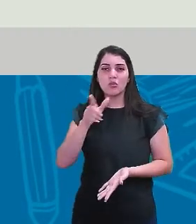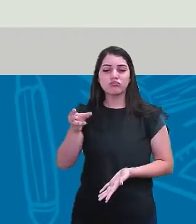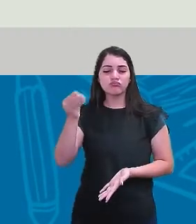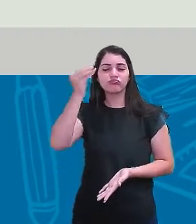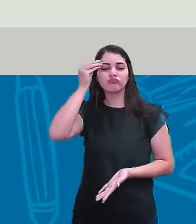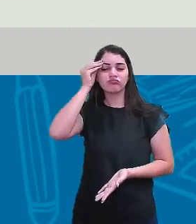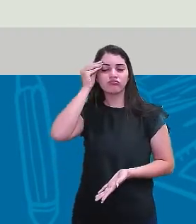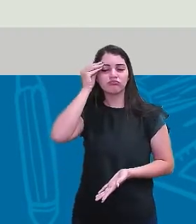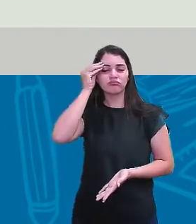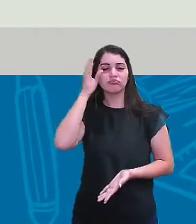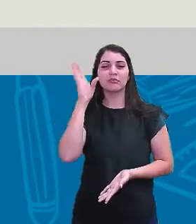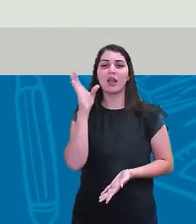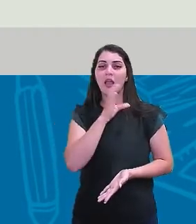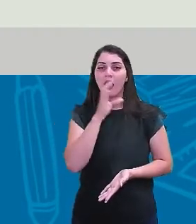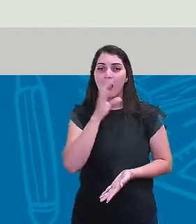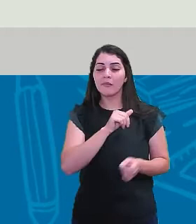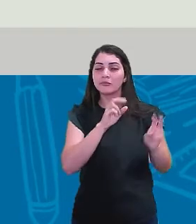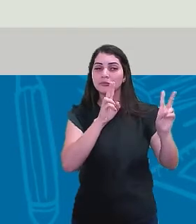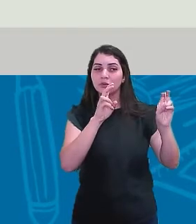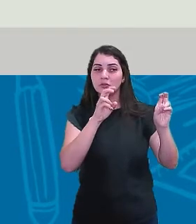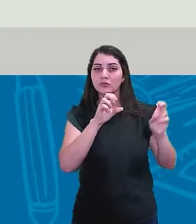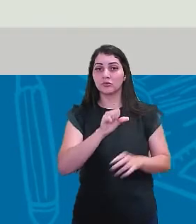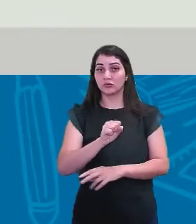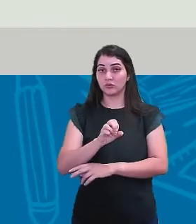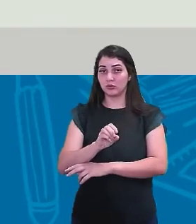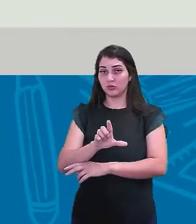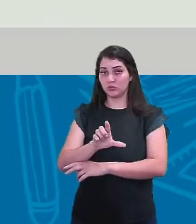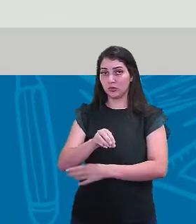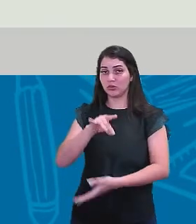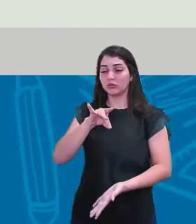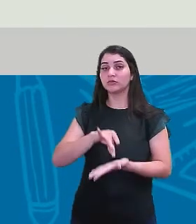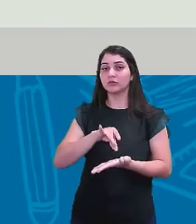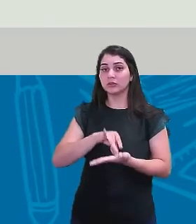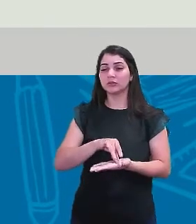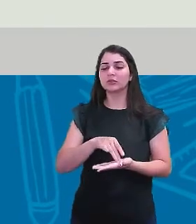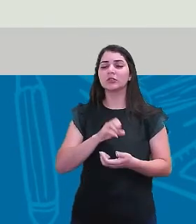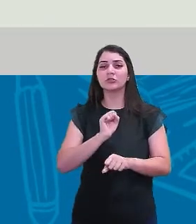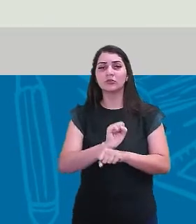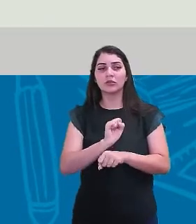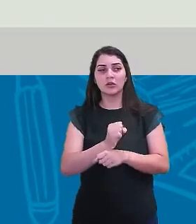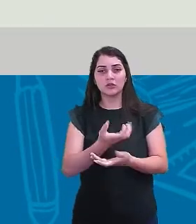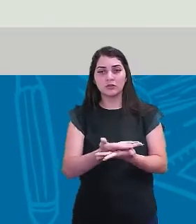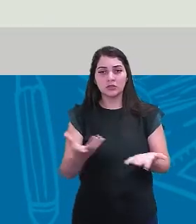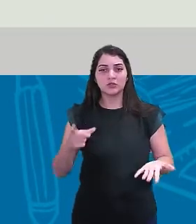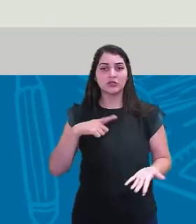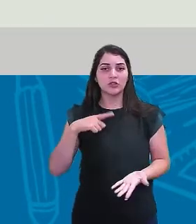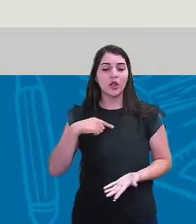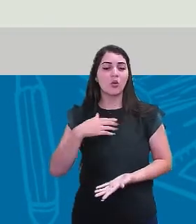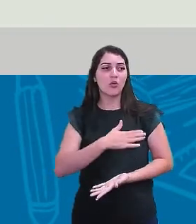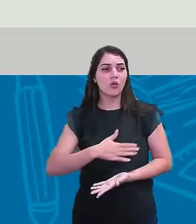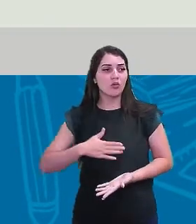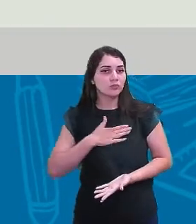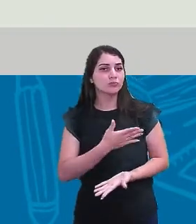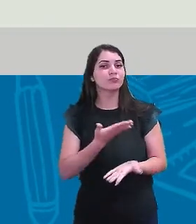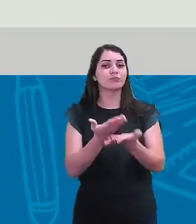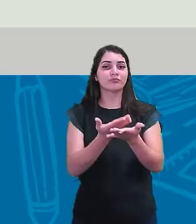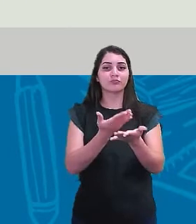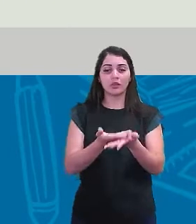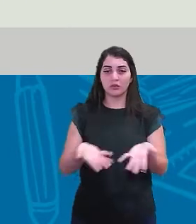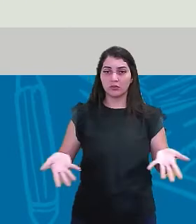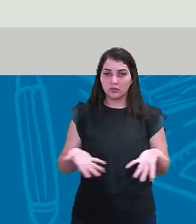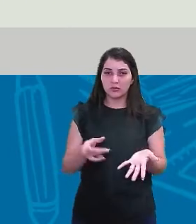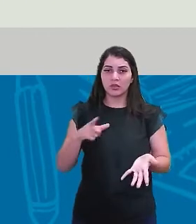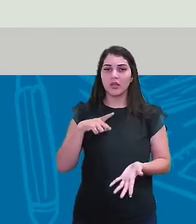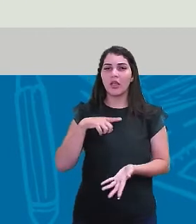no ar esse assunto sobre o solo. Não é verdade? Então, pessoal, espero que vocês tenham gostado muito da nossa aula de hoje. Tenham